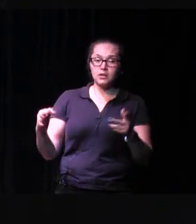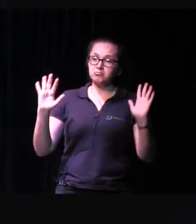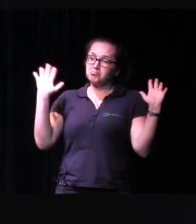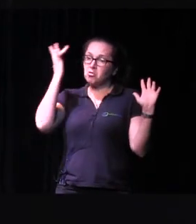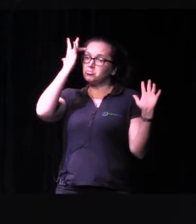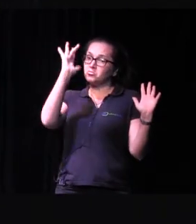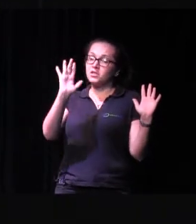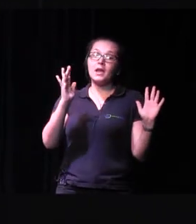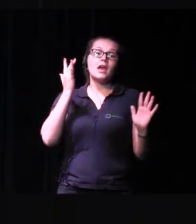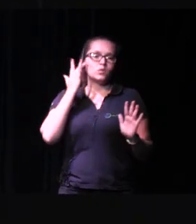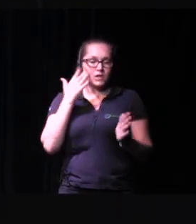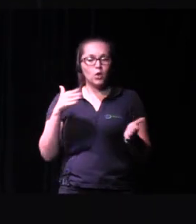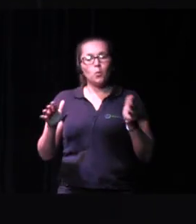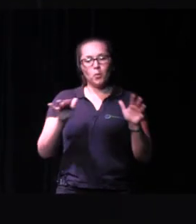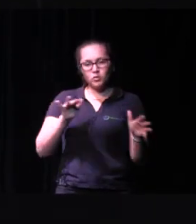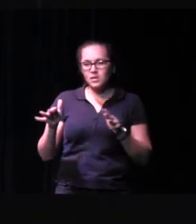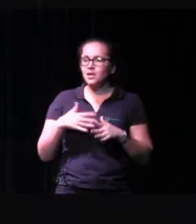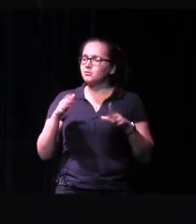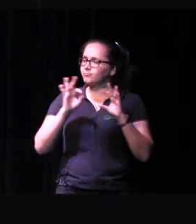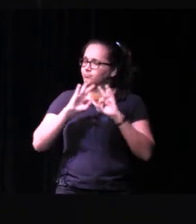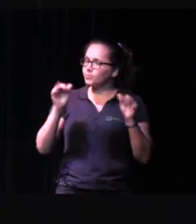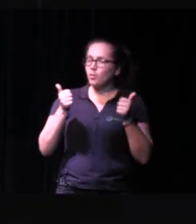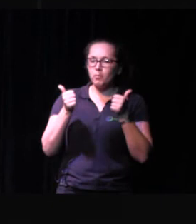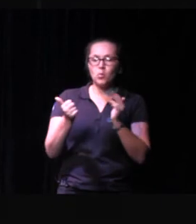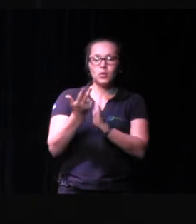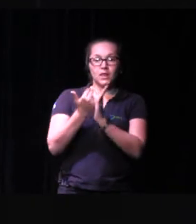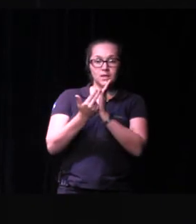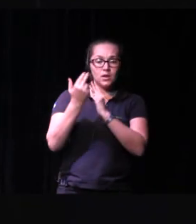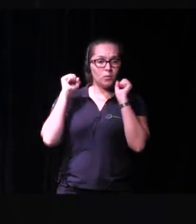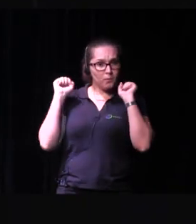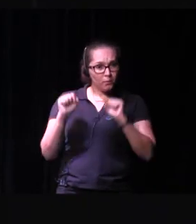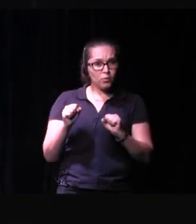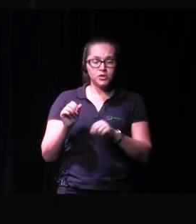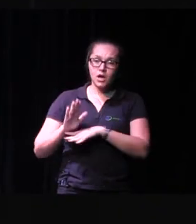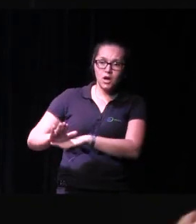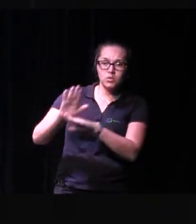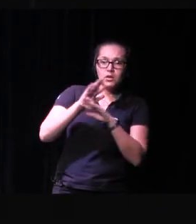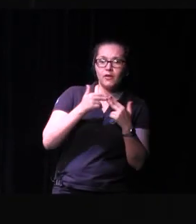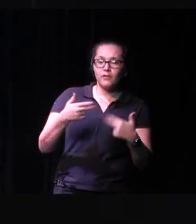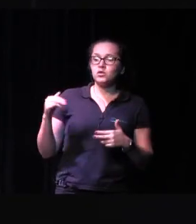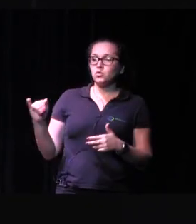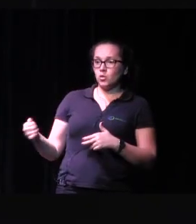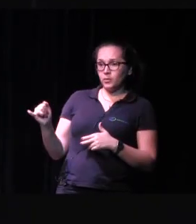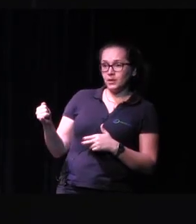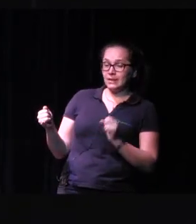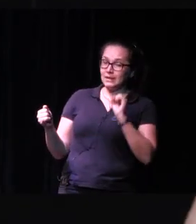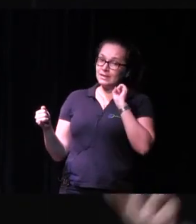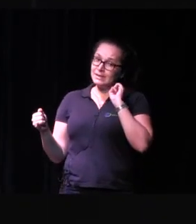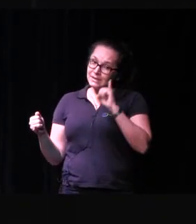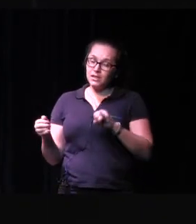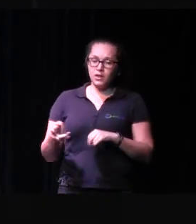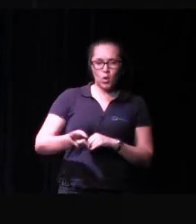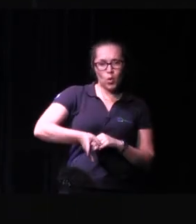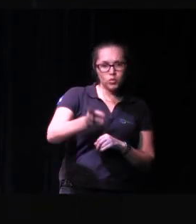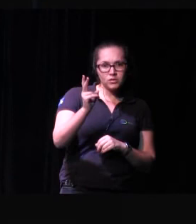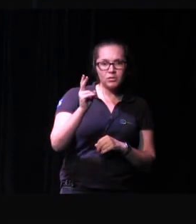direito. Eu sei que o processo foi muito rico e eu sei que o desenho pôde construir algumas oportunidades. Se isso